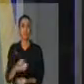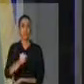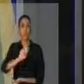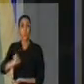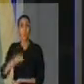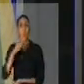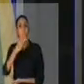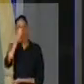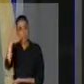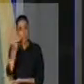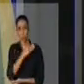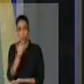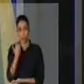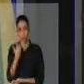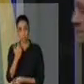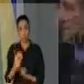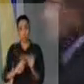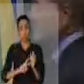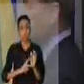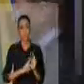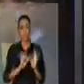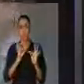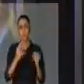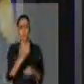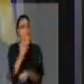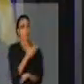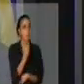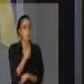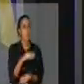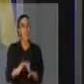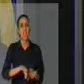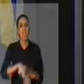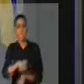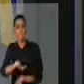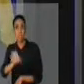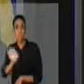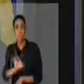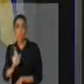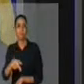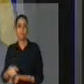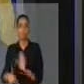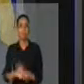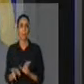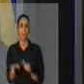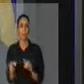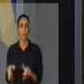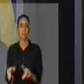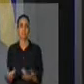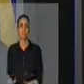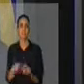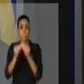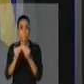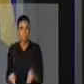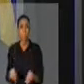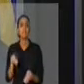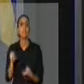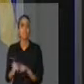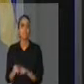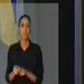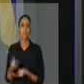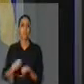mortes, 15% de todas as mortes humanas, um prejuízo de 2 trilhões de dólares na economia